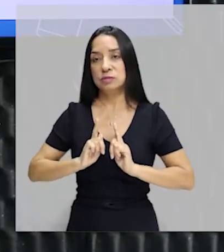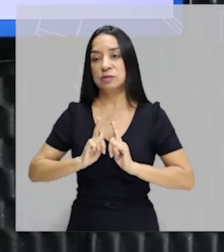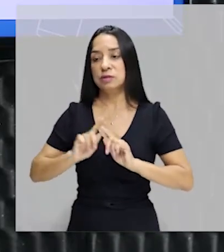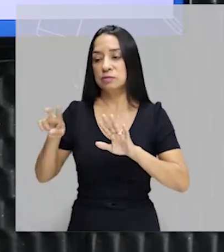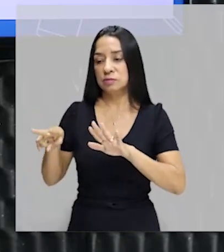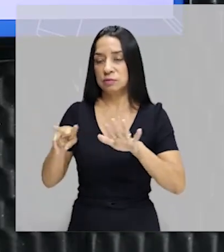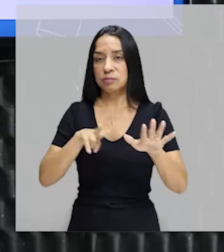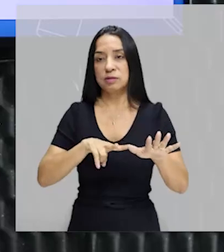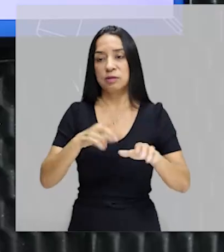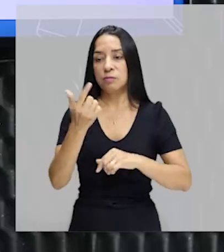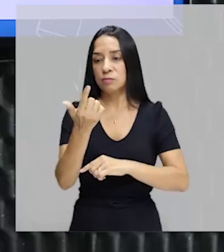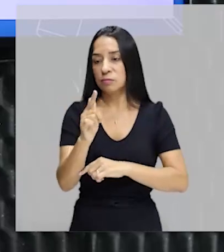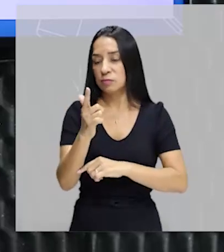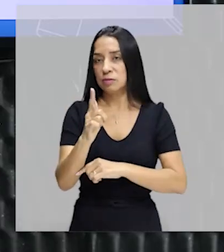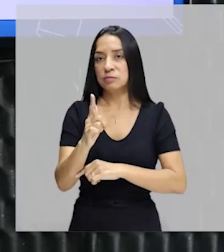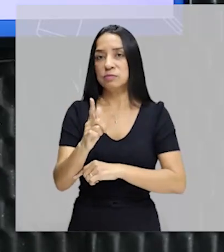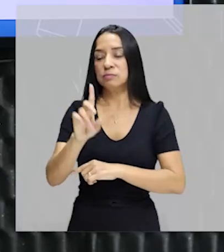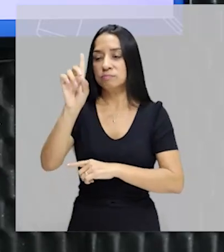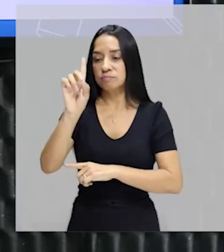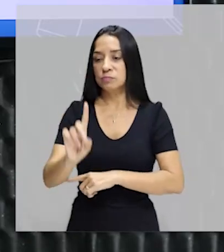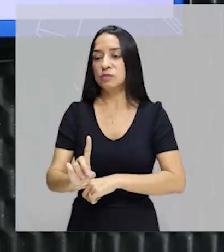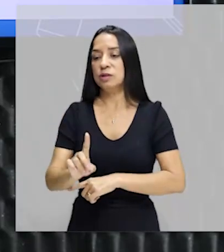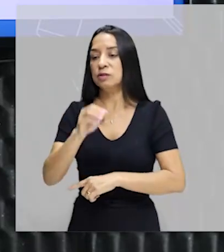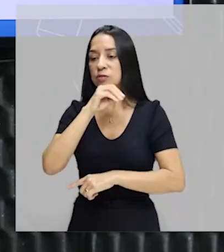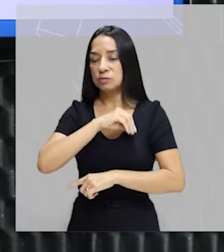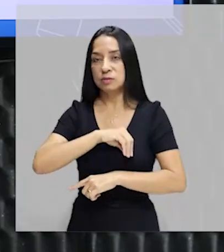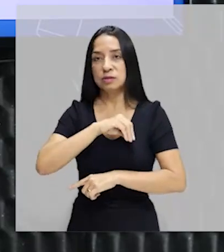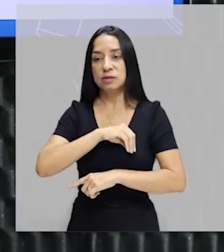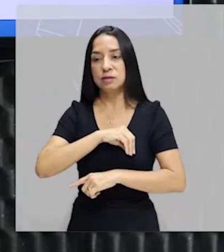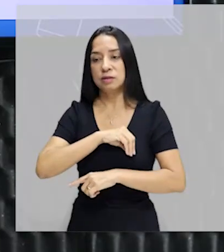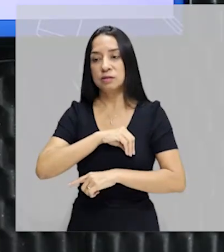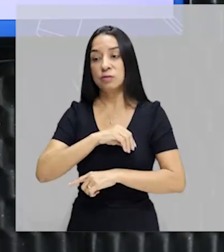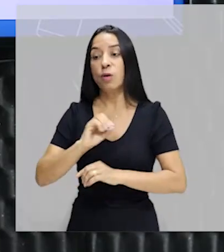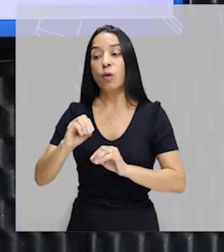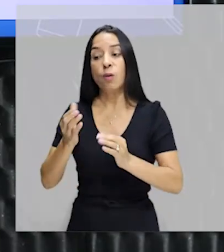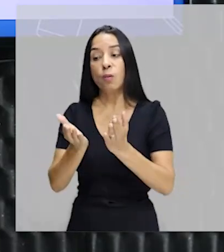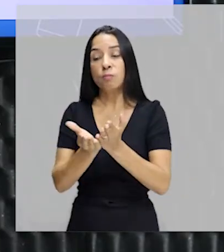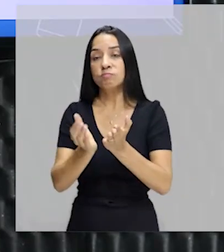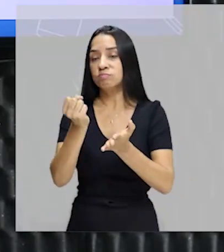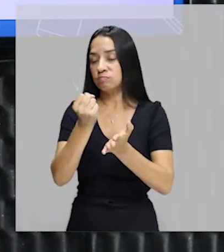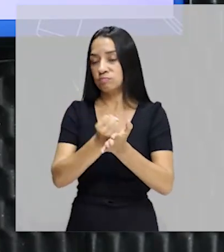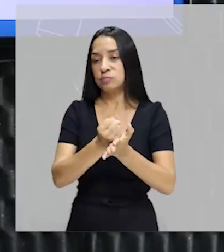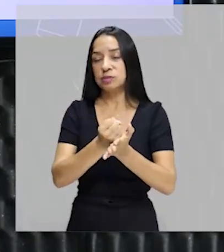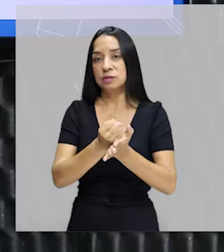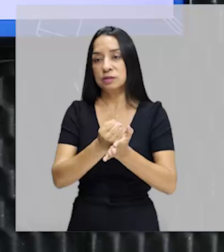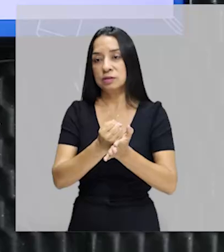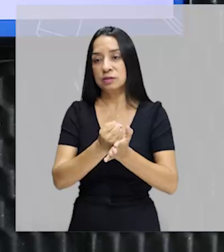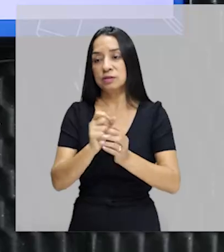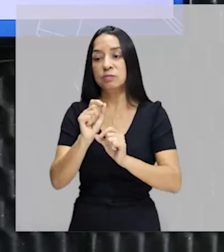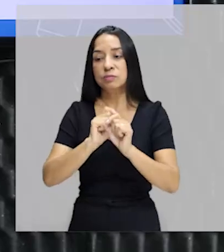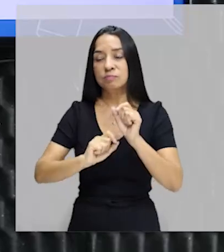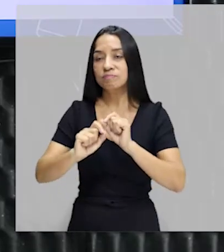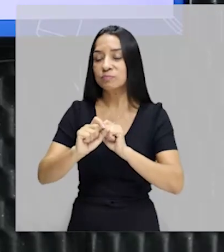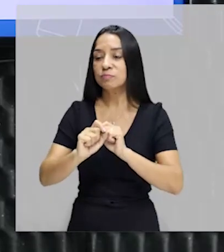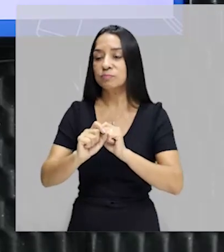tinham direito a um salário mínimo, a uma carteira assinada, a uma assistência